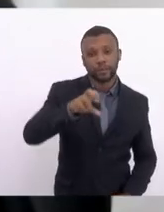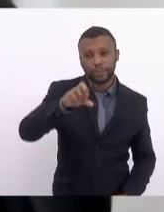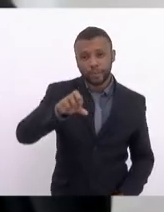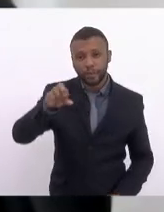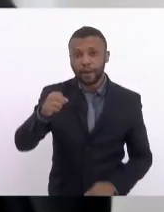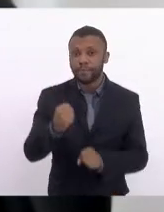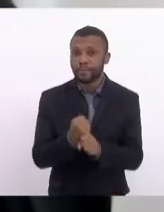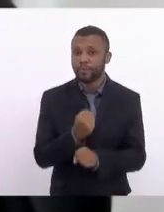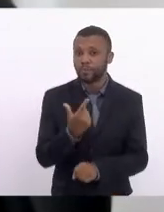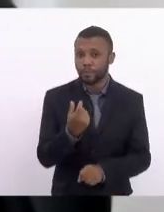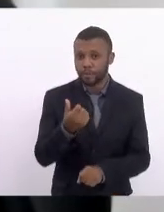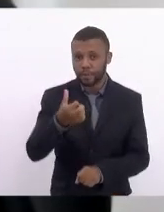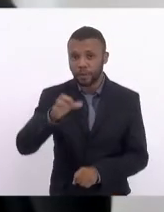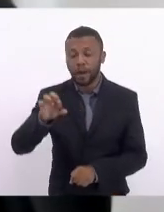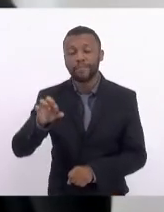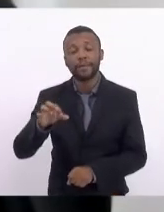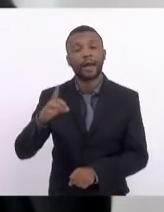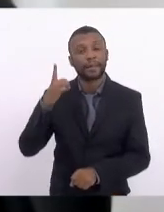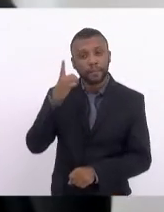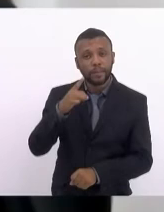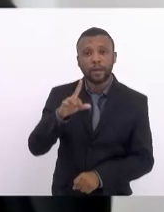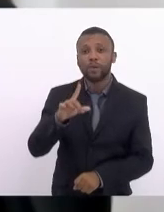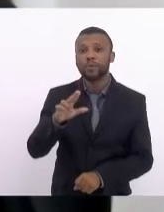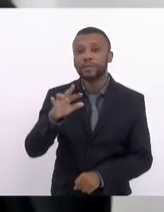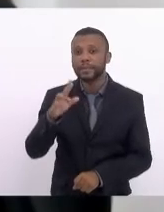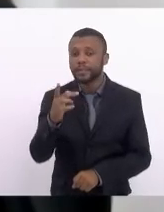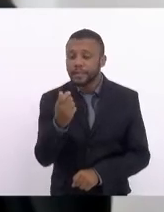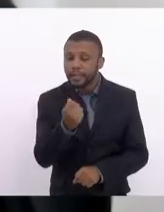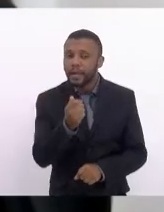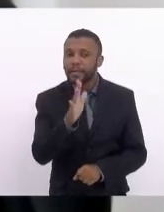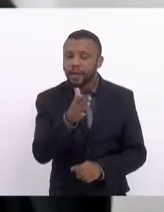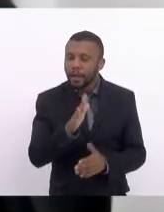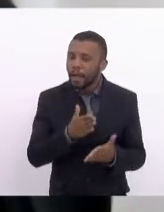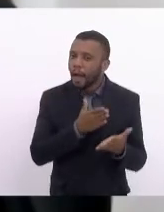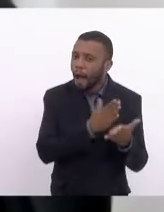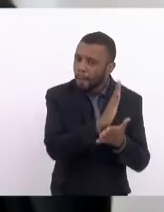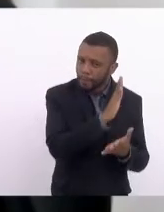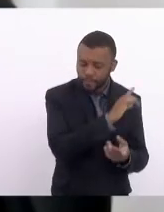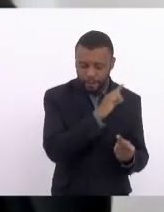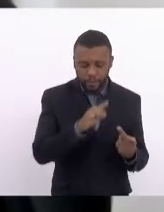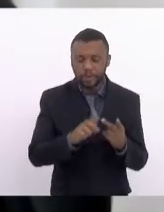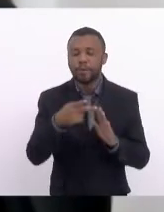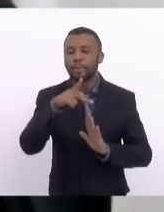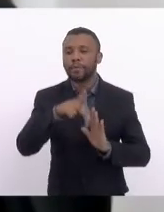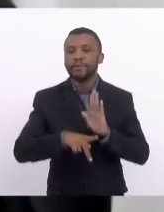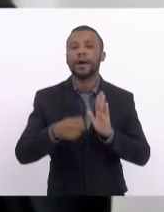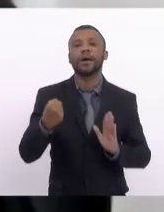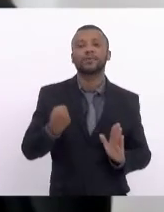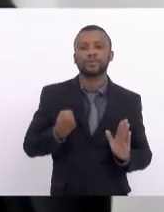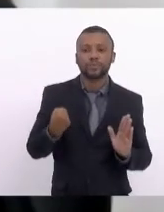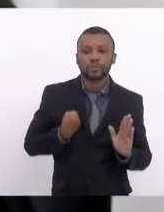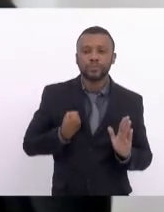599/2019 da deputada Lucinha, os senhores que aprovam permanece como estão, aprovado. E o projeto número